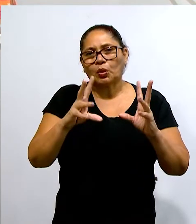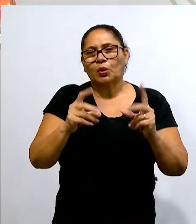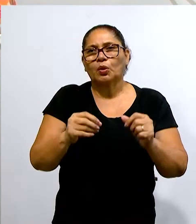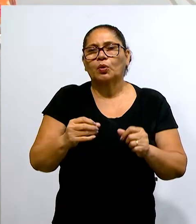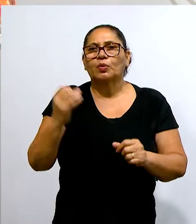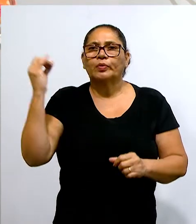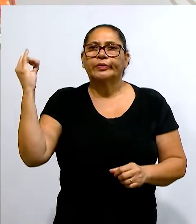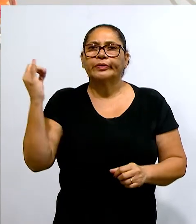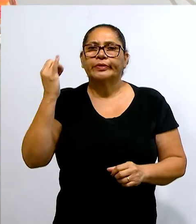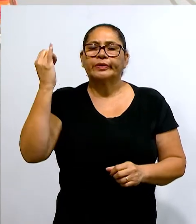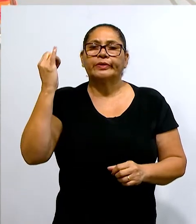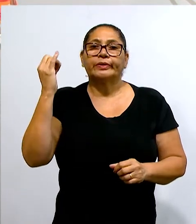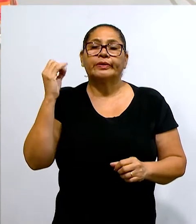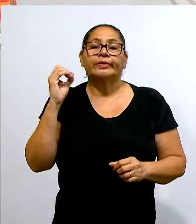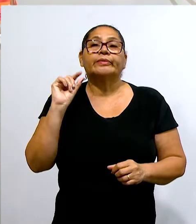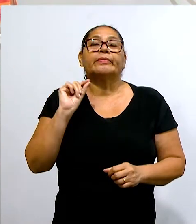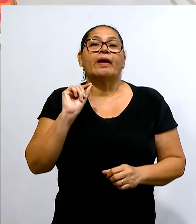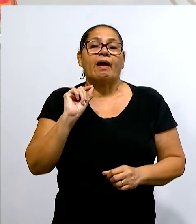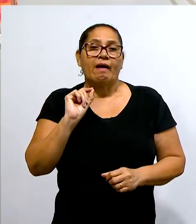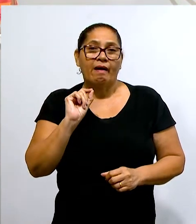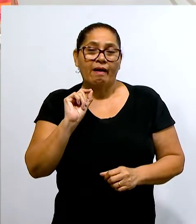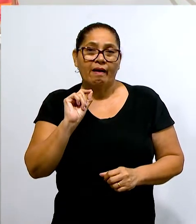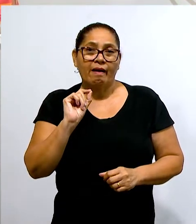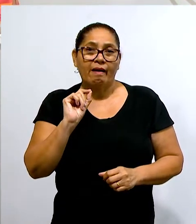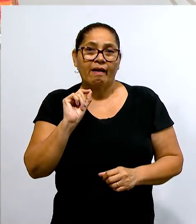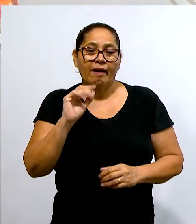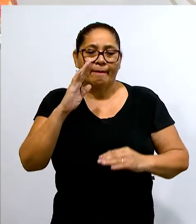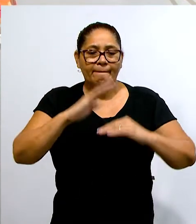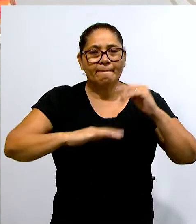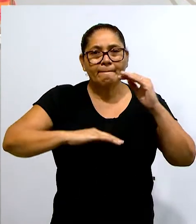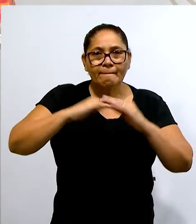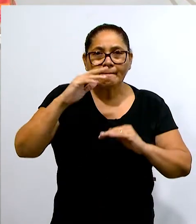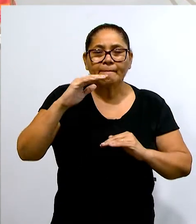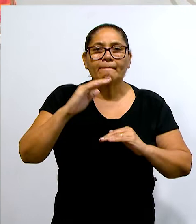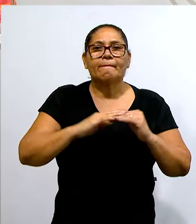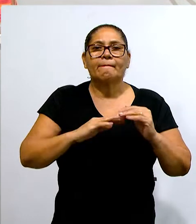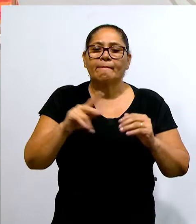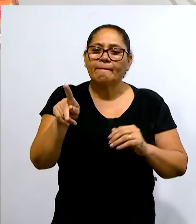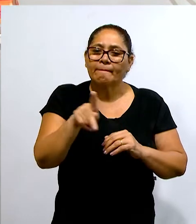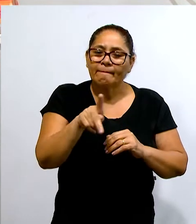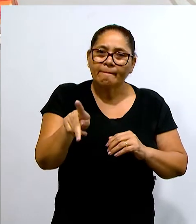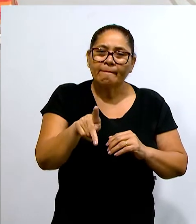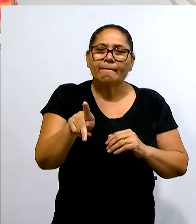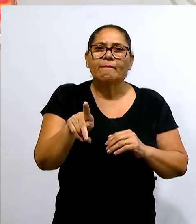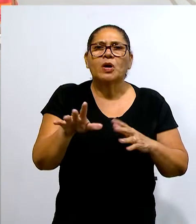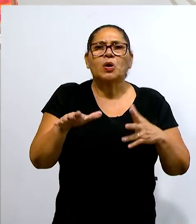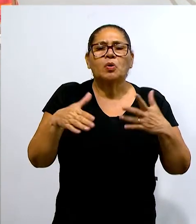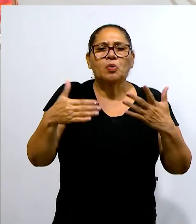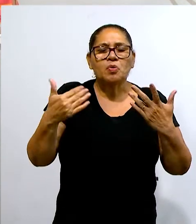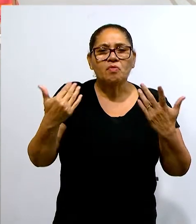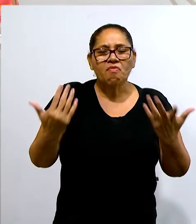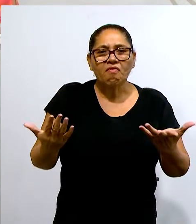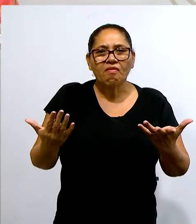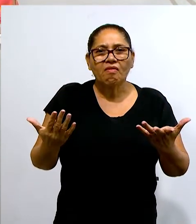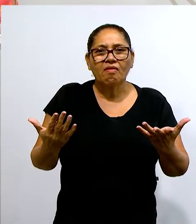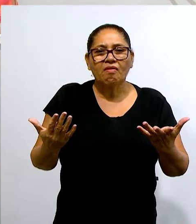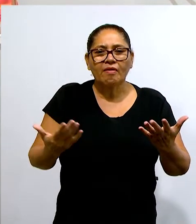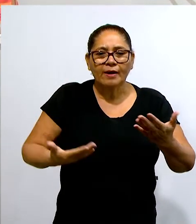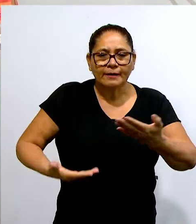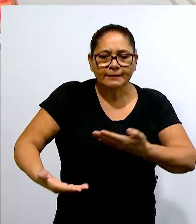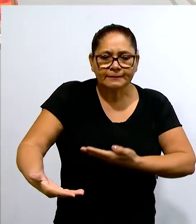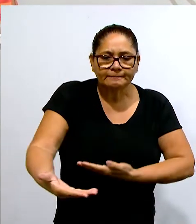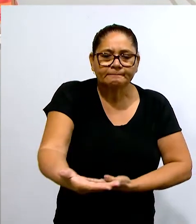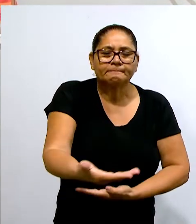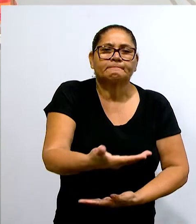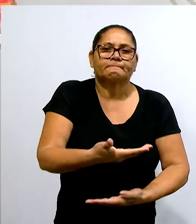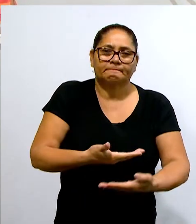importantes para quê? Para que eu, enquanto profissional, enquanto professor, enquanto um mediador do processo